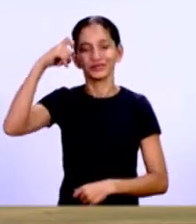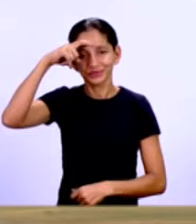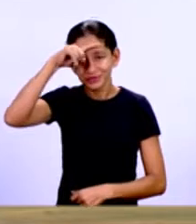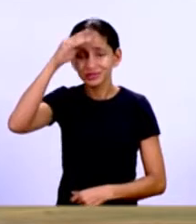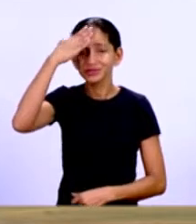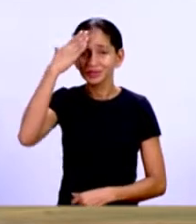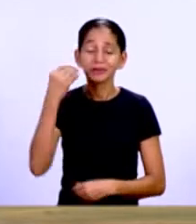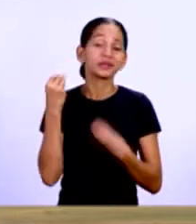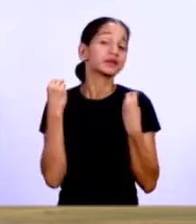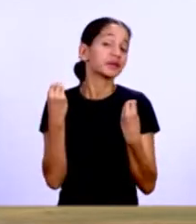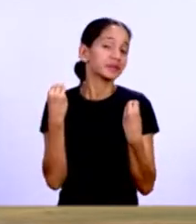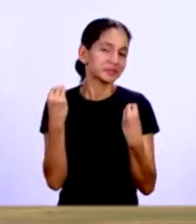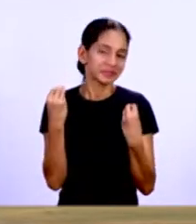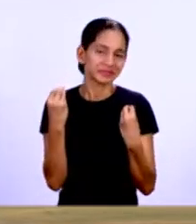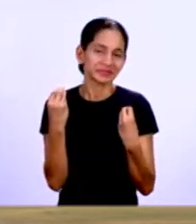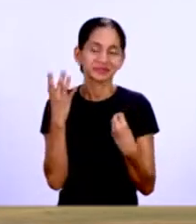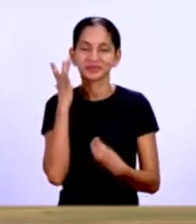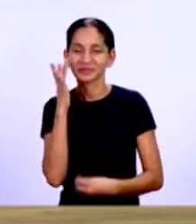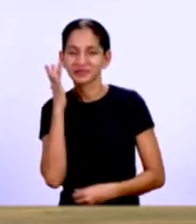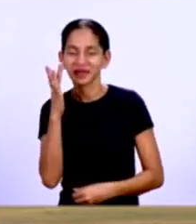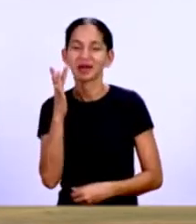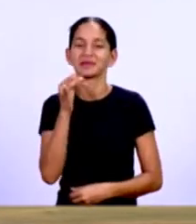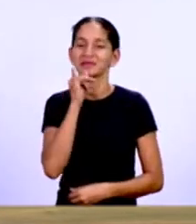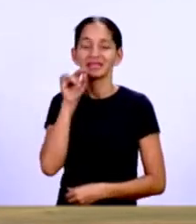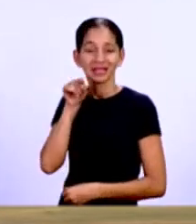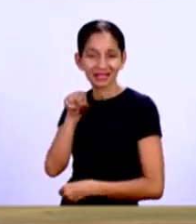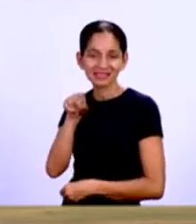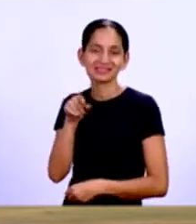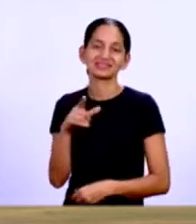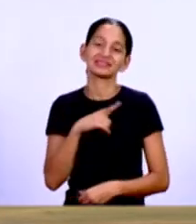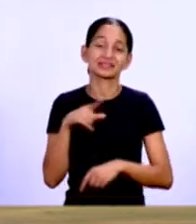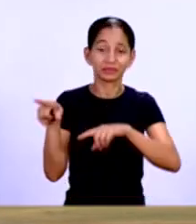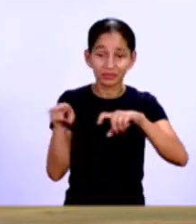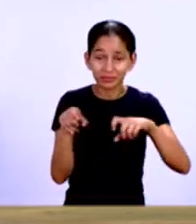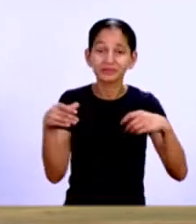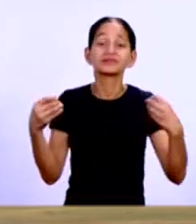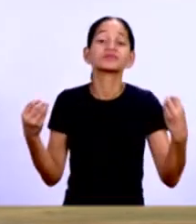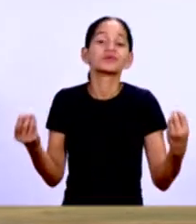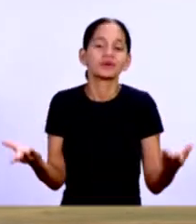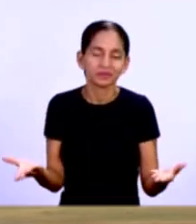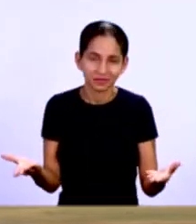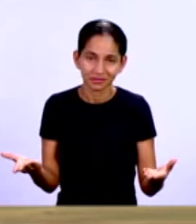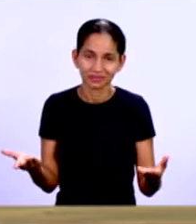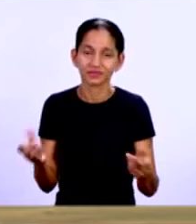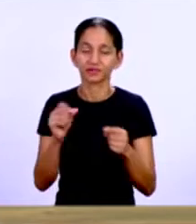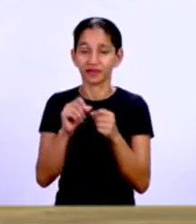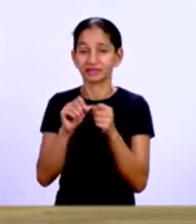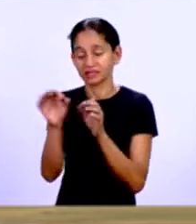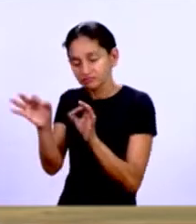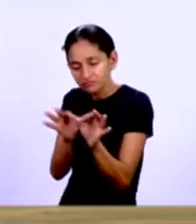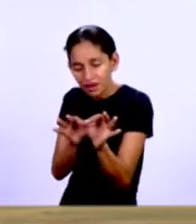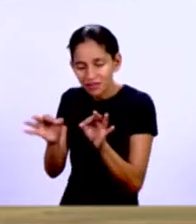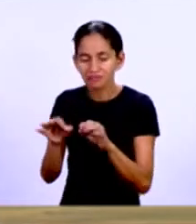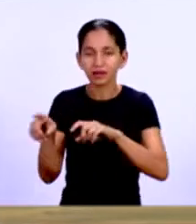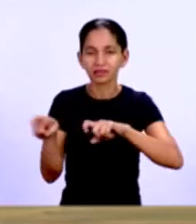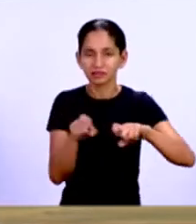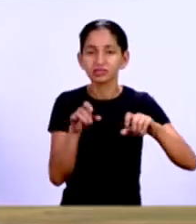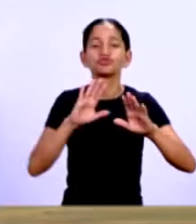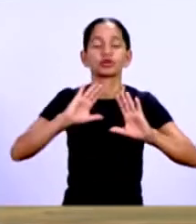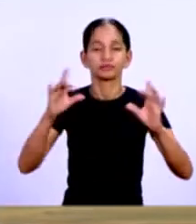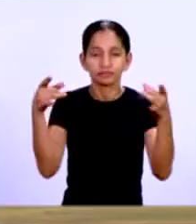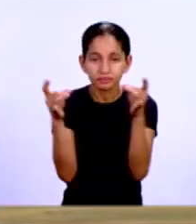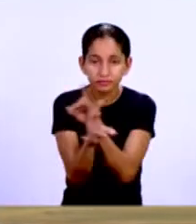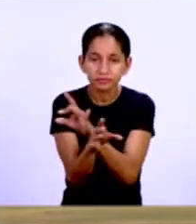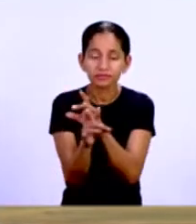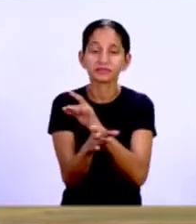que nós trabalhamos hoje, que normalmente o produtor ele precisa, ao financiar a sua produção, parte dessa produção ele já deixa